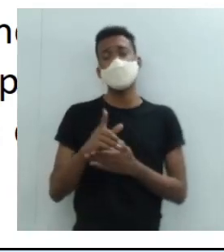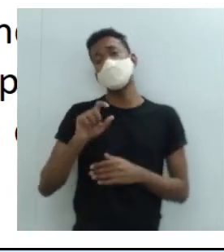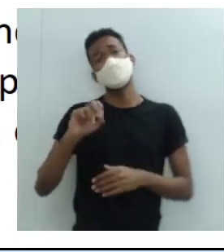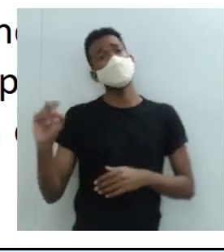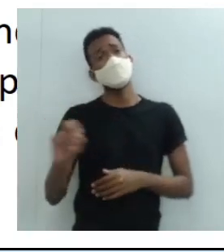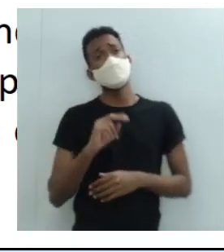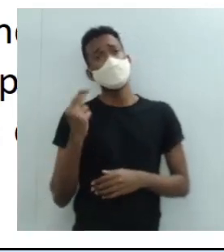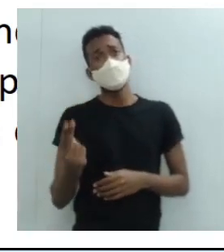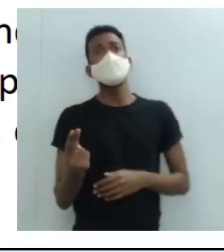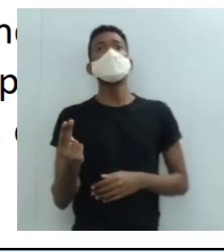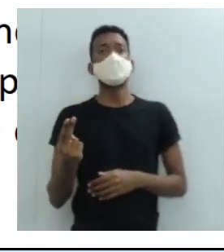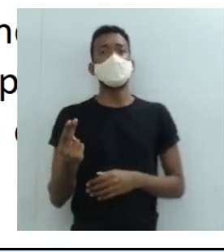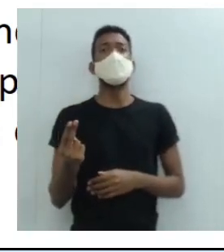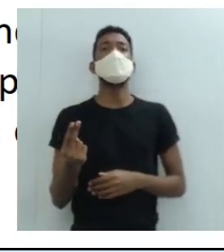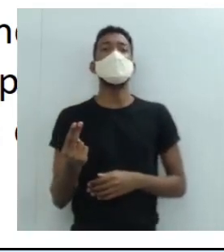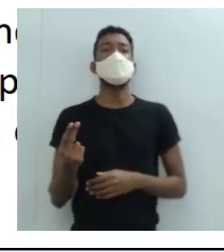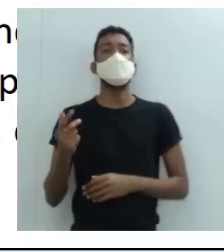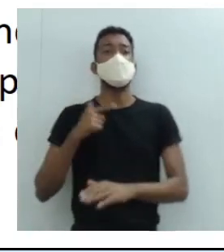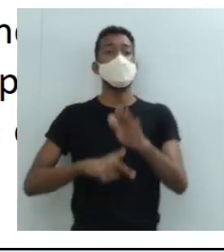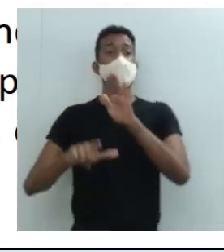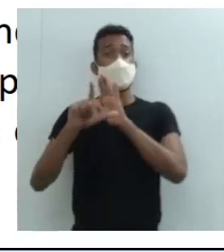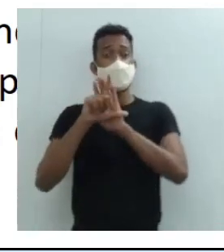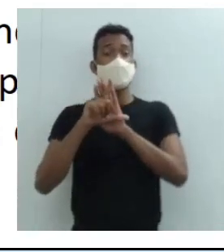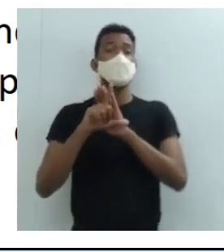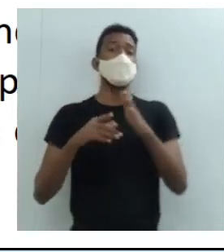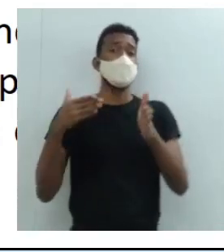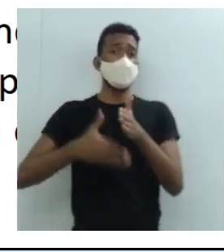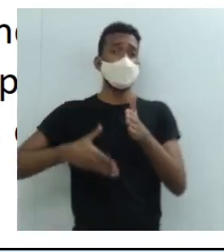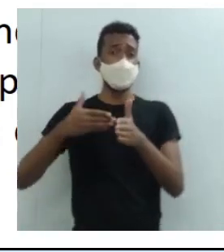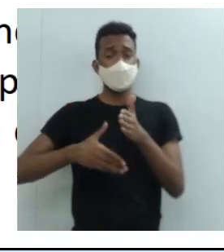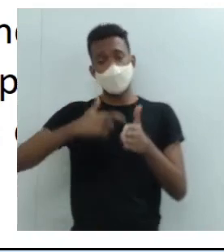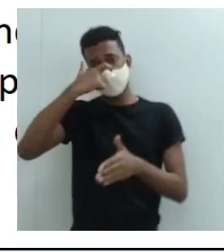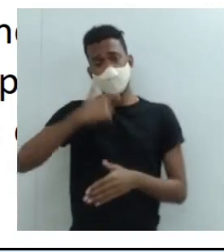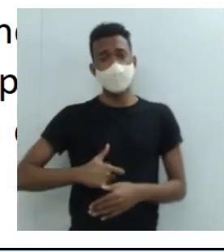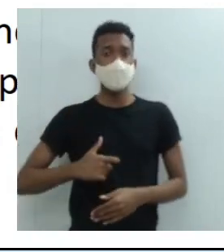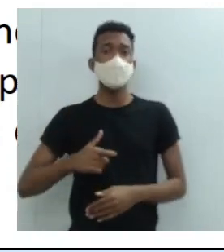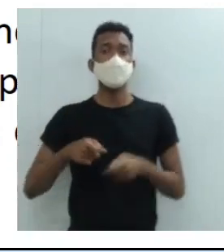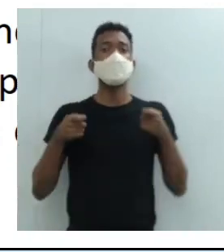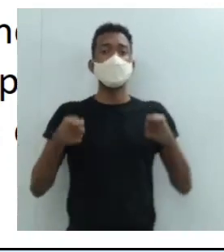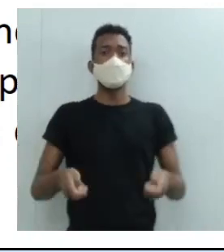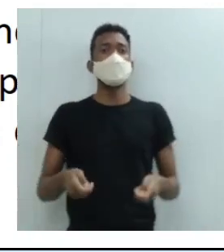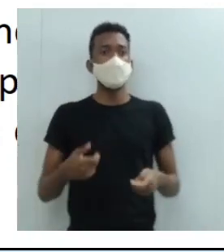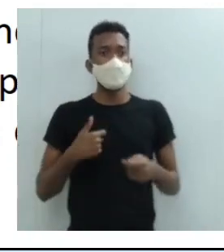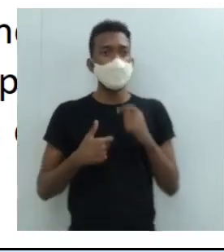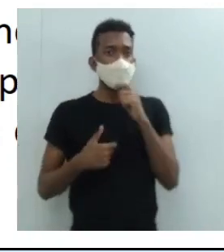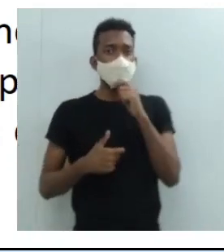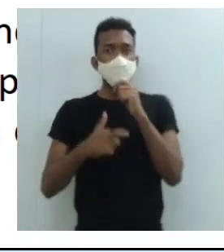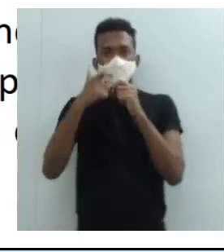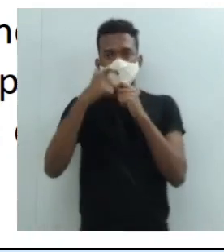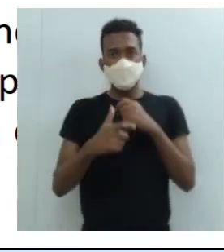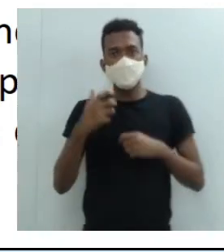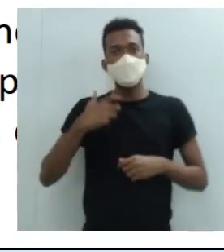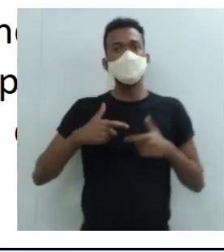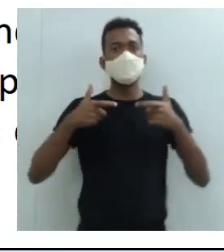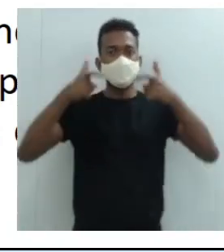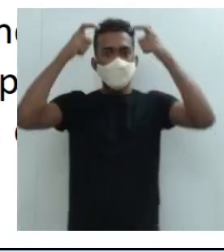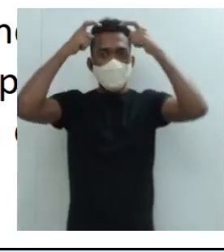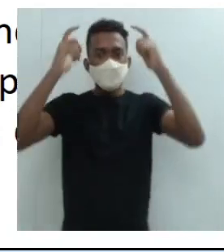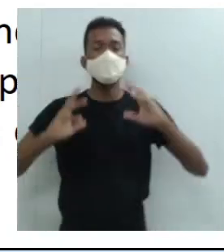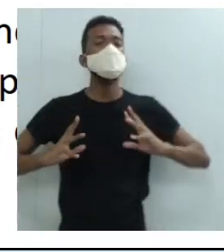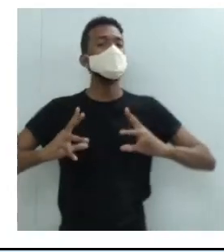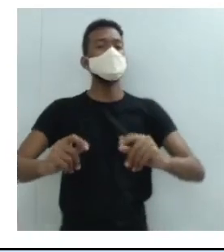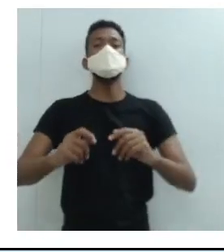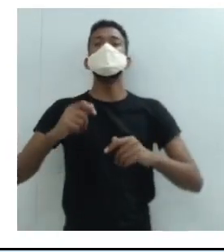leis limitativas de sua autoridade. Então, o soberano, o rei, detinha todos os poderes,